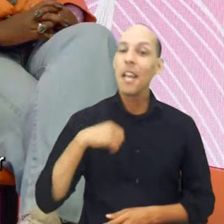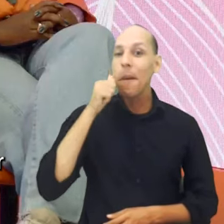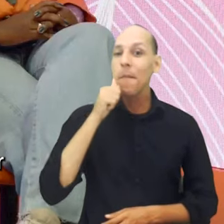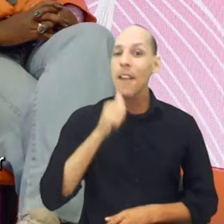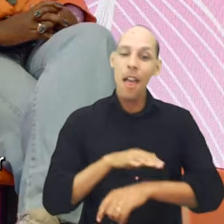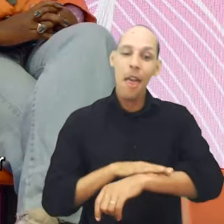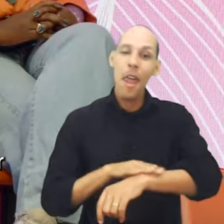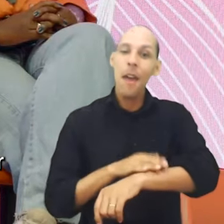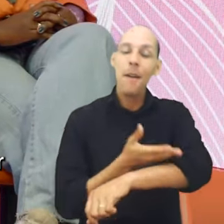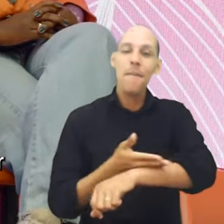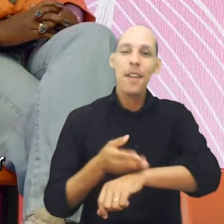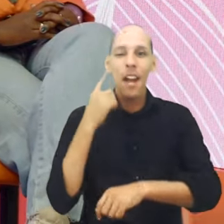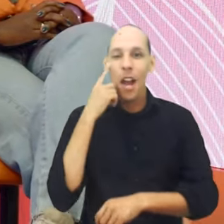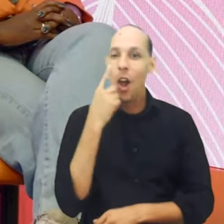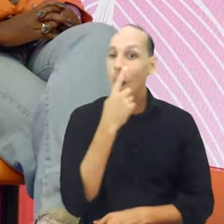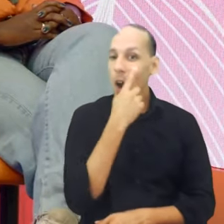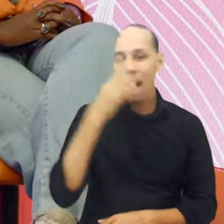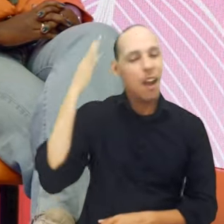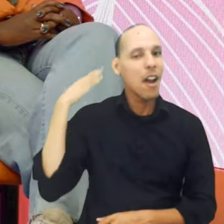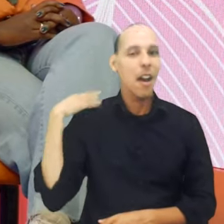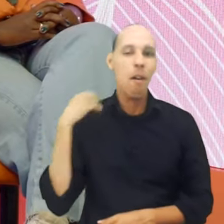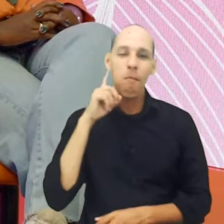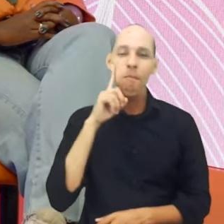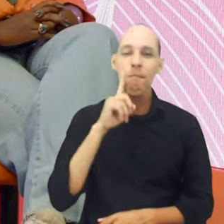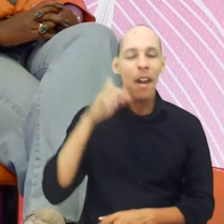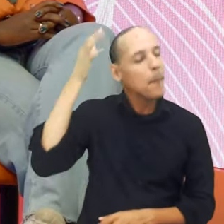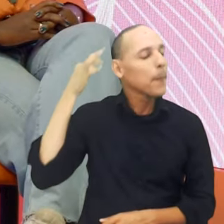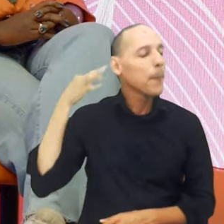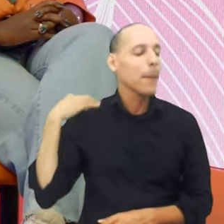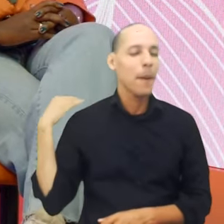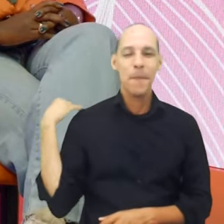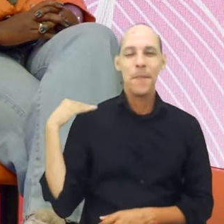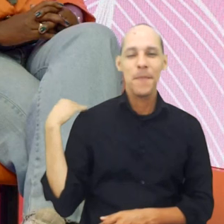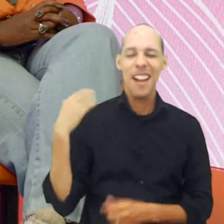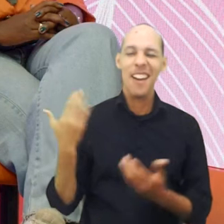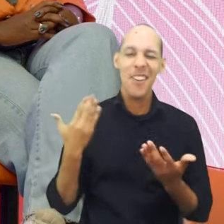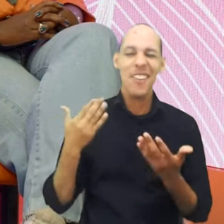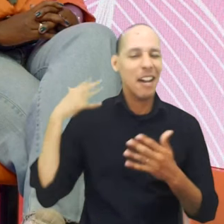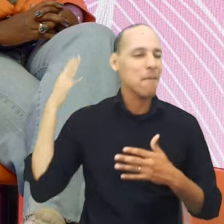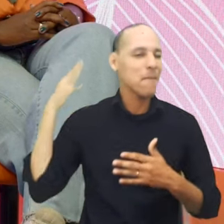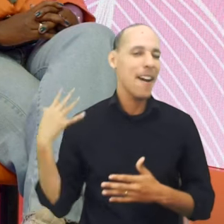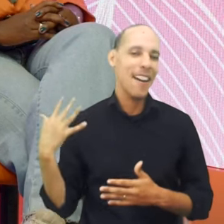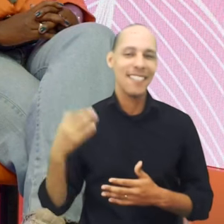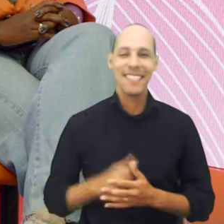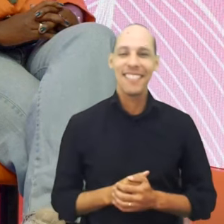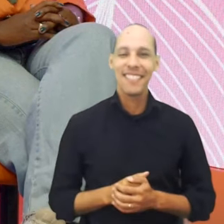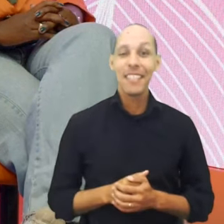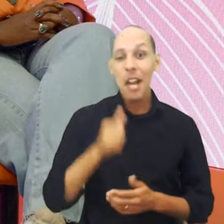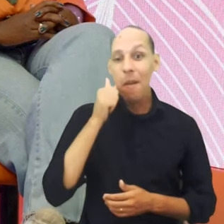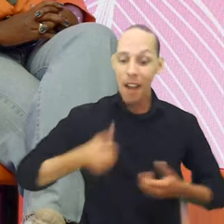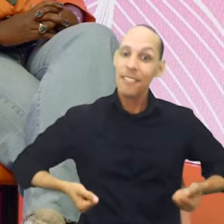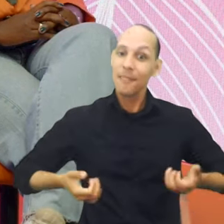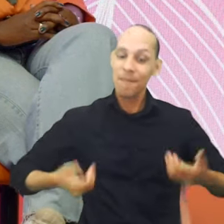de pele branca, cabelos e olhos castanhos. Os meus cabelos são lisos, de tamanho médio, hoje está um pouquinho bagunçado. Eu sou uma